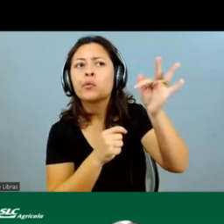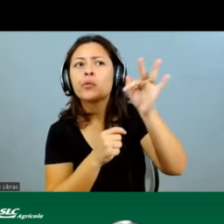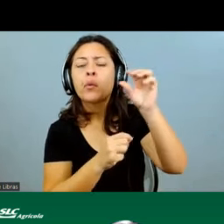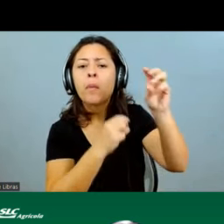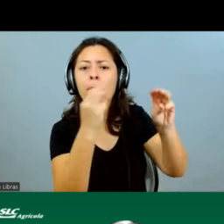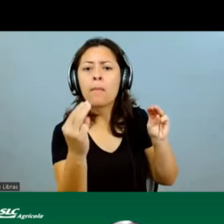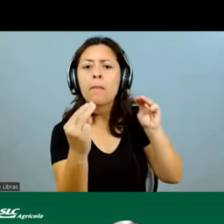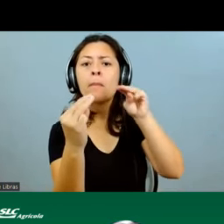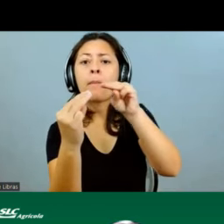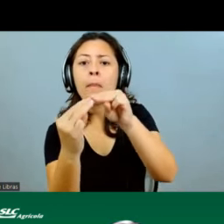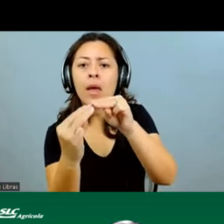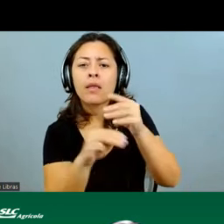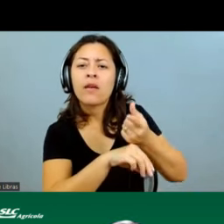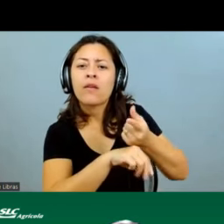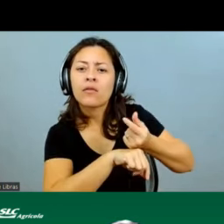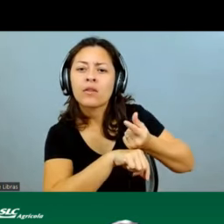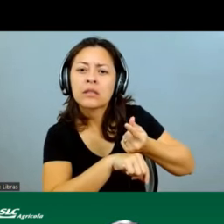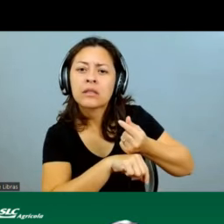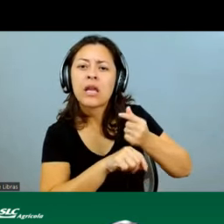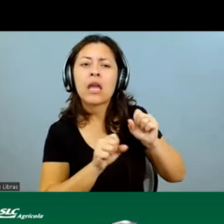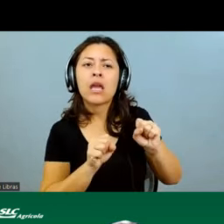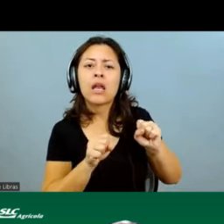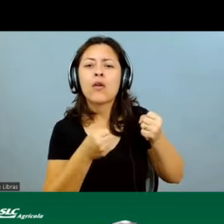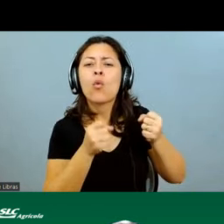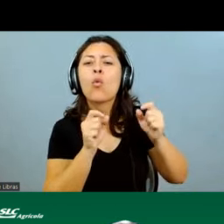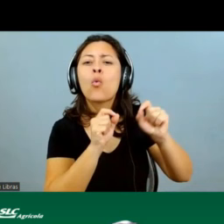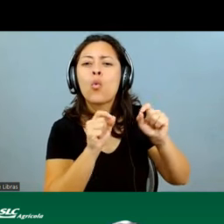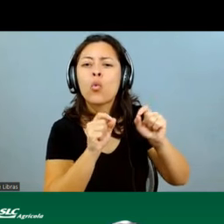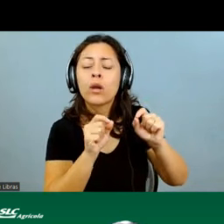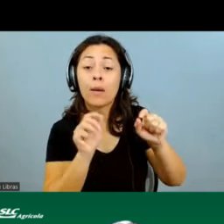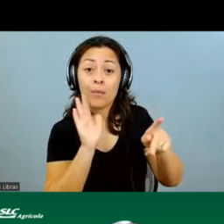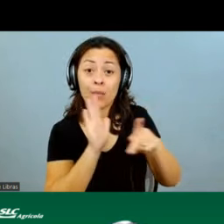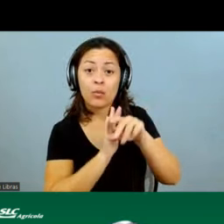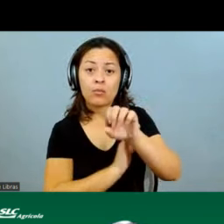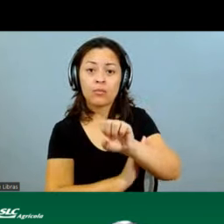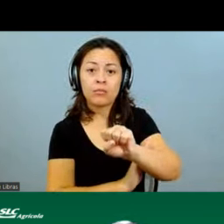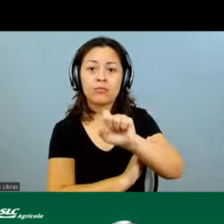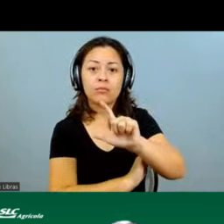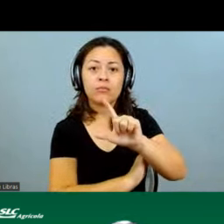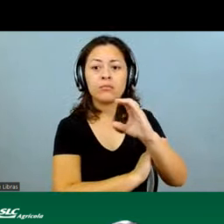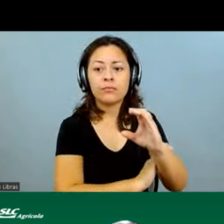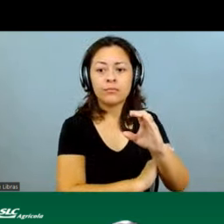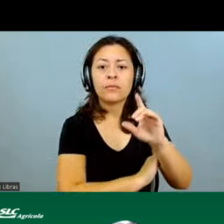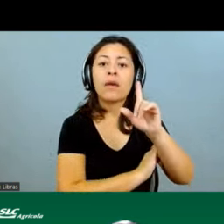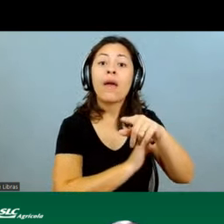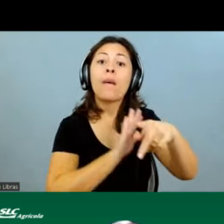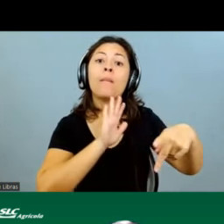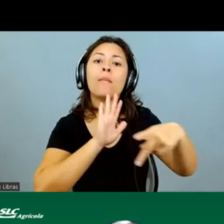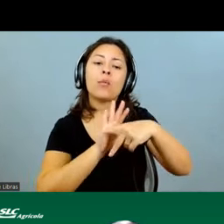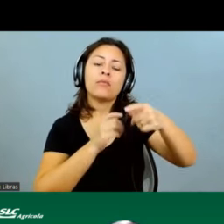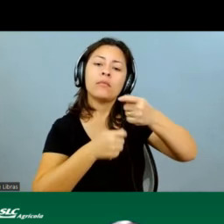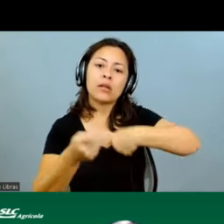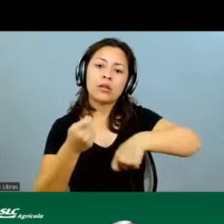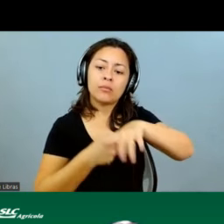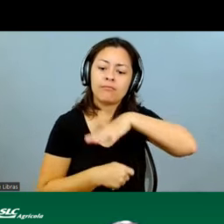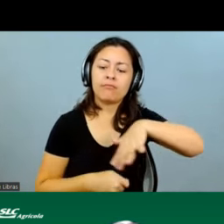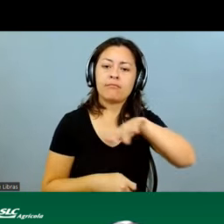operacionais e financeiras da slc agrícola constitu em crenças e premissas da administração da